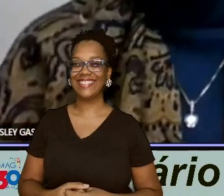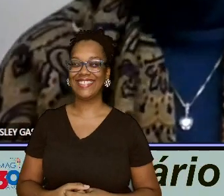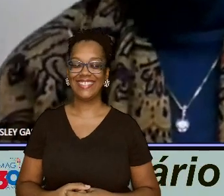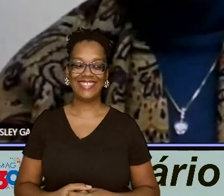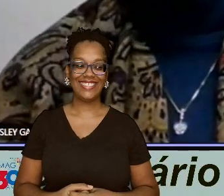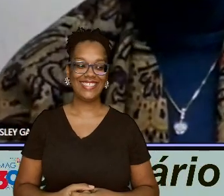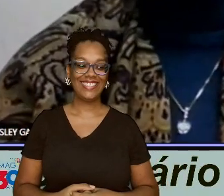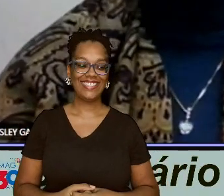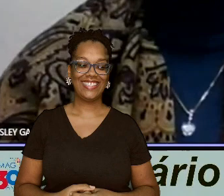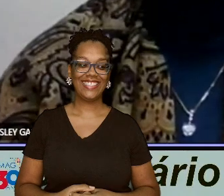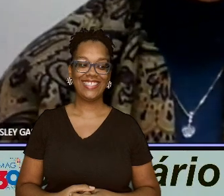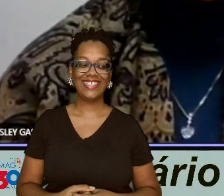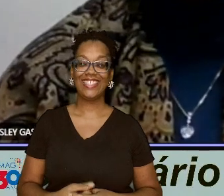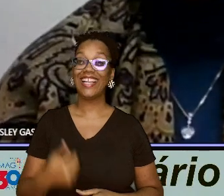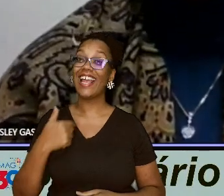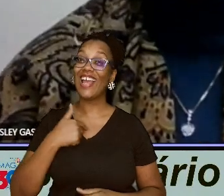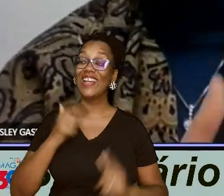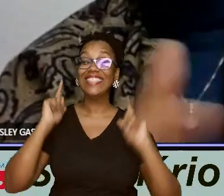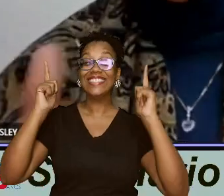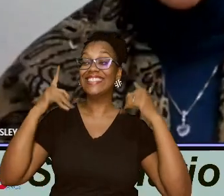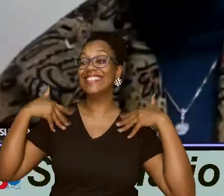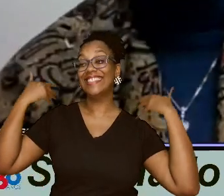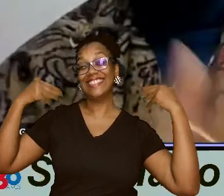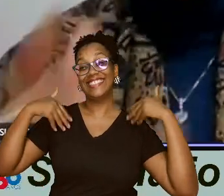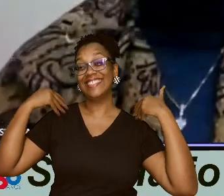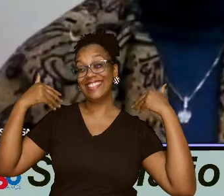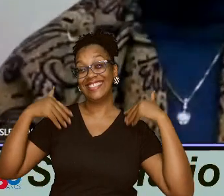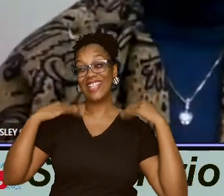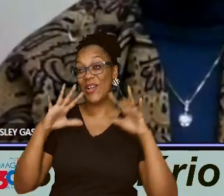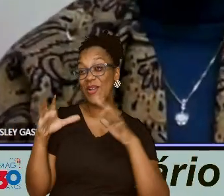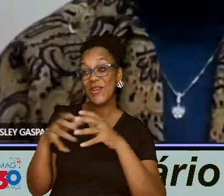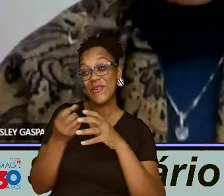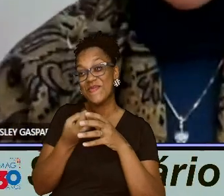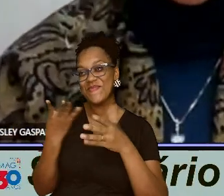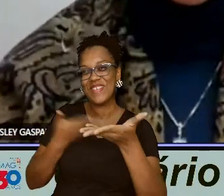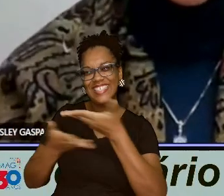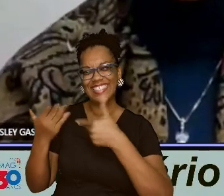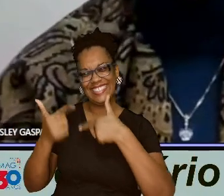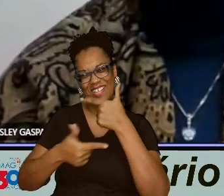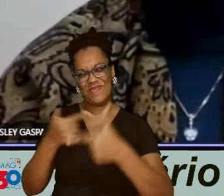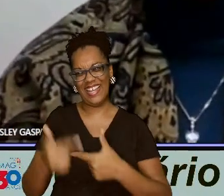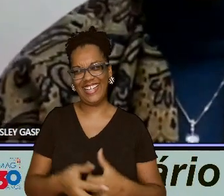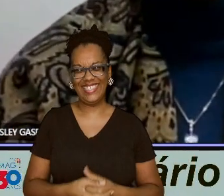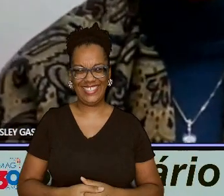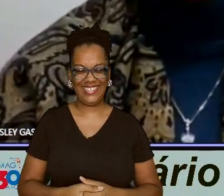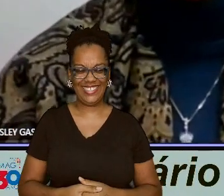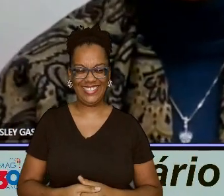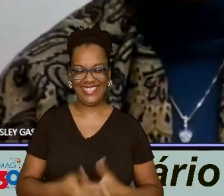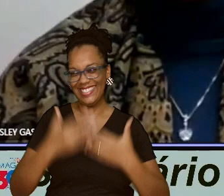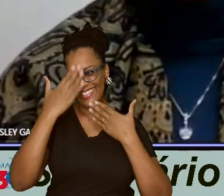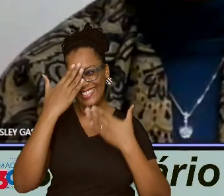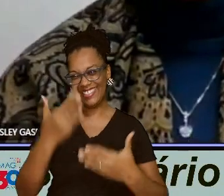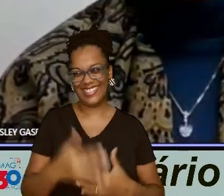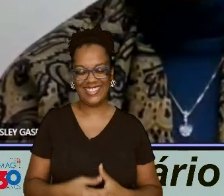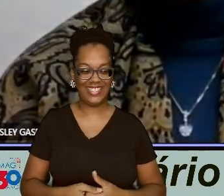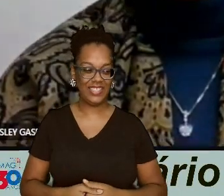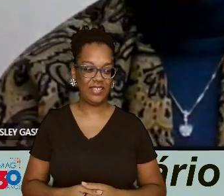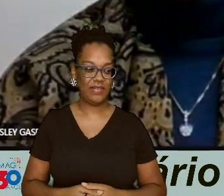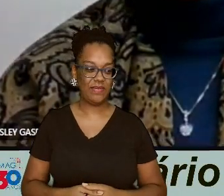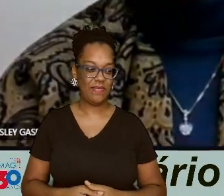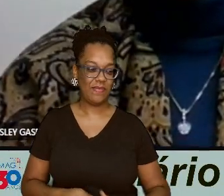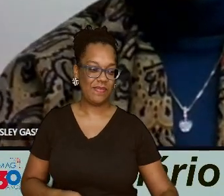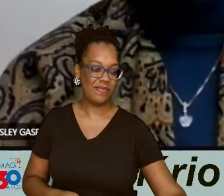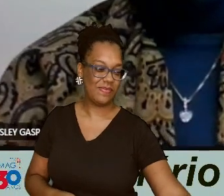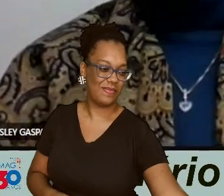e me divirto muito em grupo fazendo trabalho. Muito obrigada.